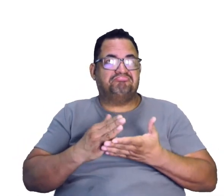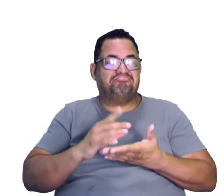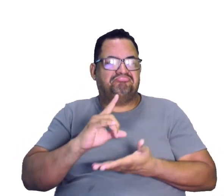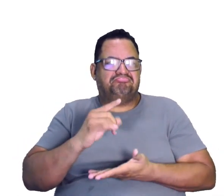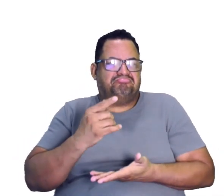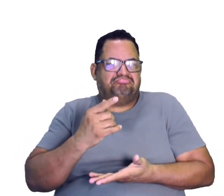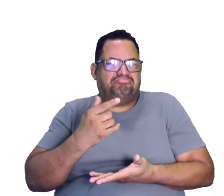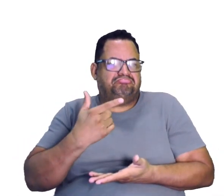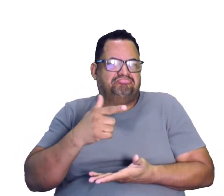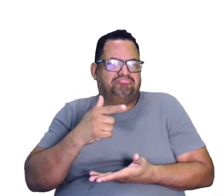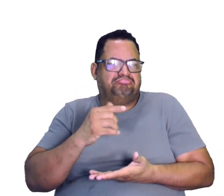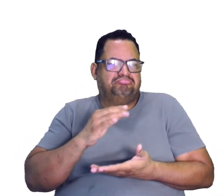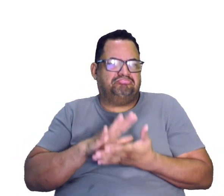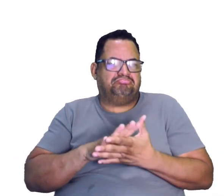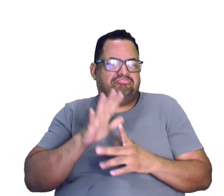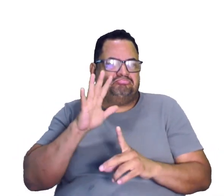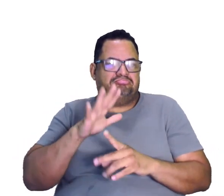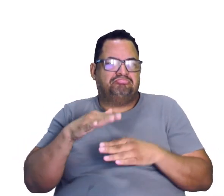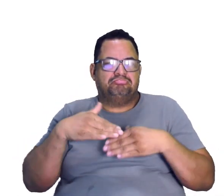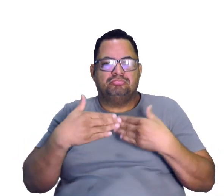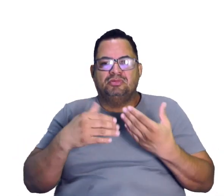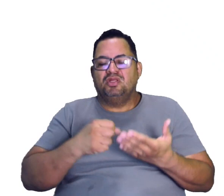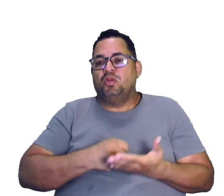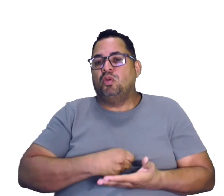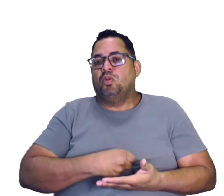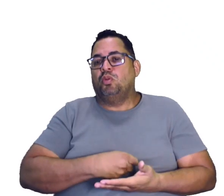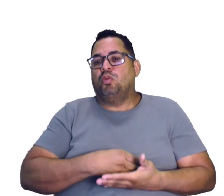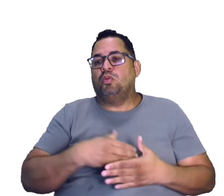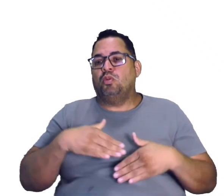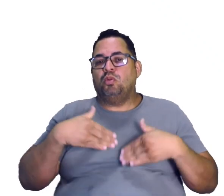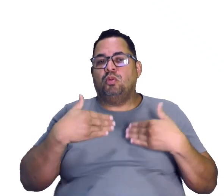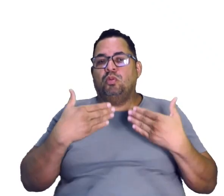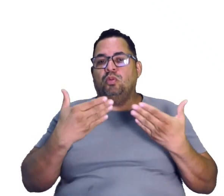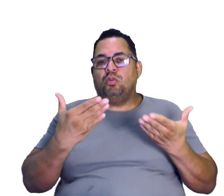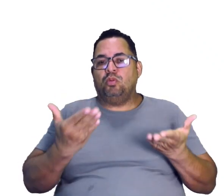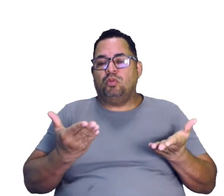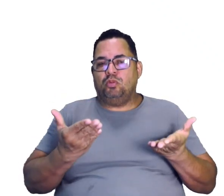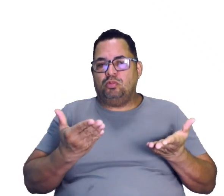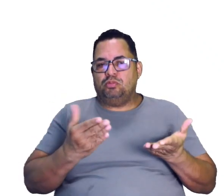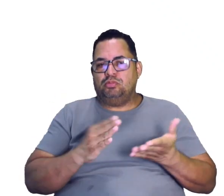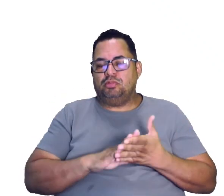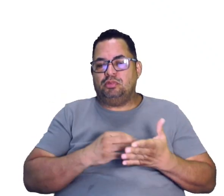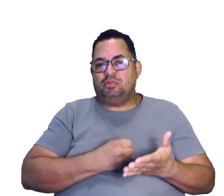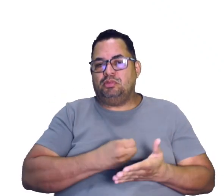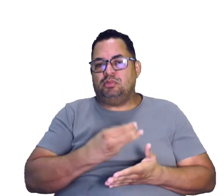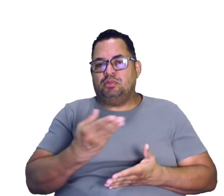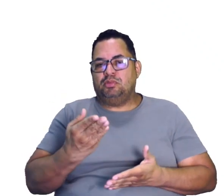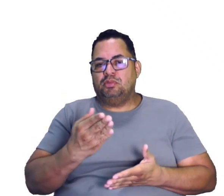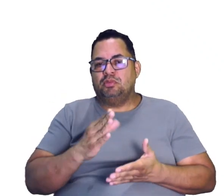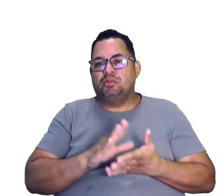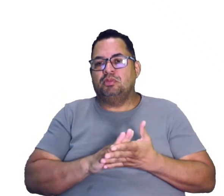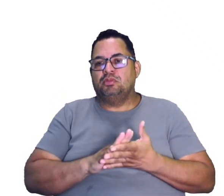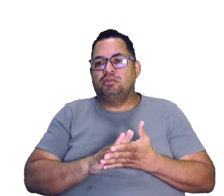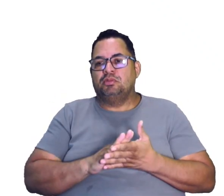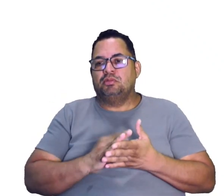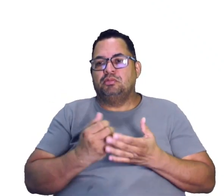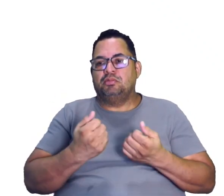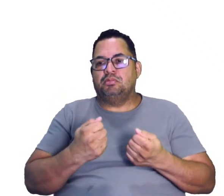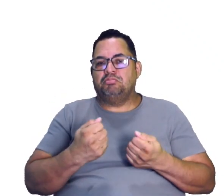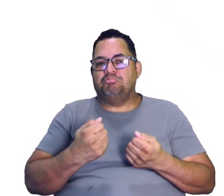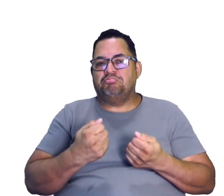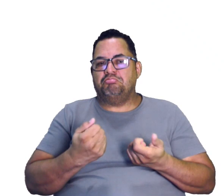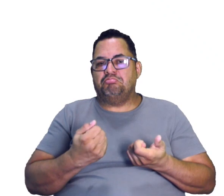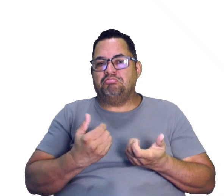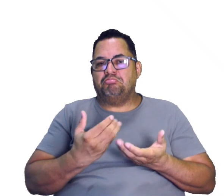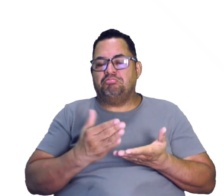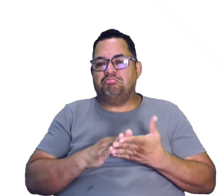insignificante, qual será a quantidade de tomates necessárias para atender o pedido do verdurão?